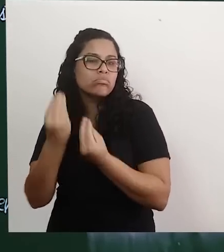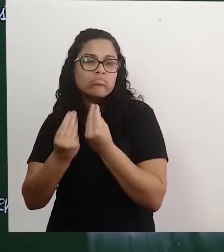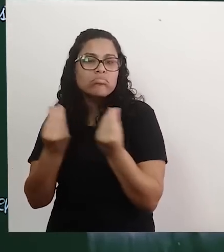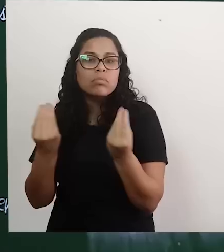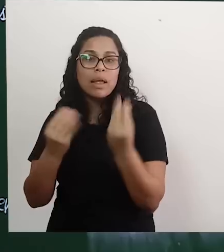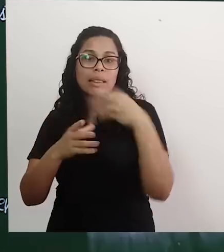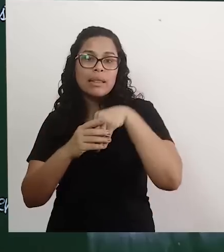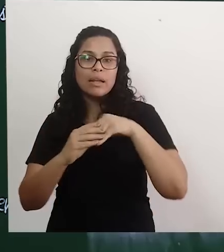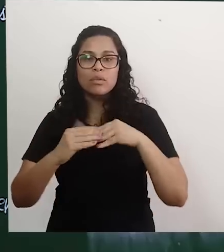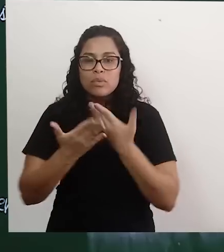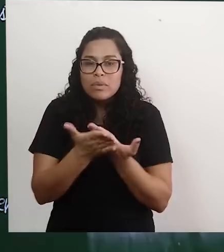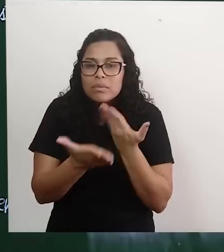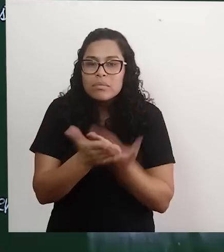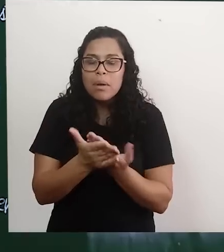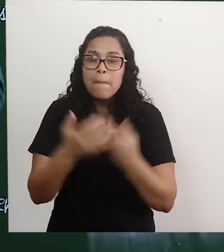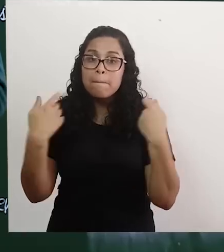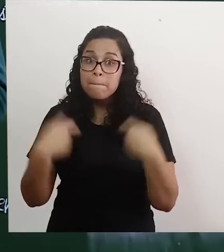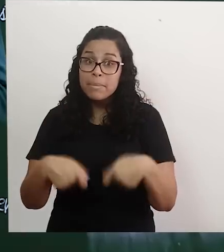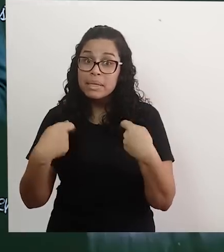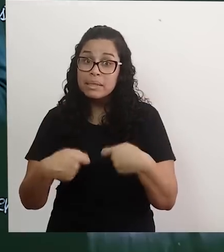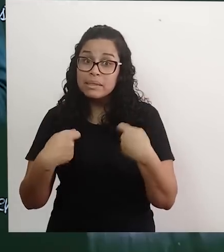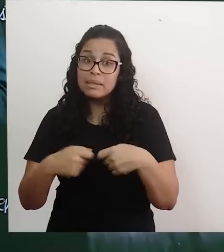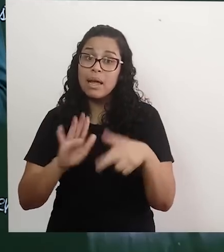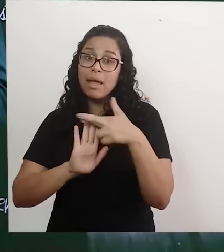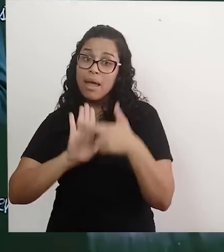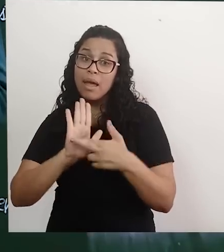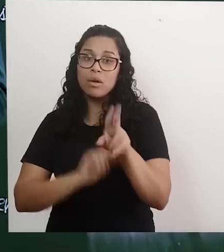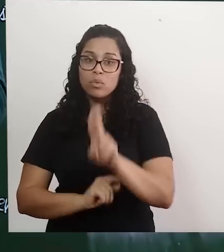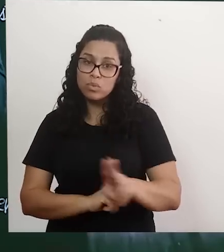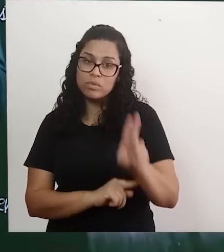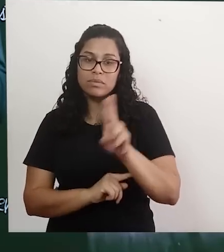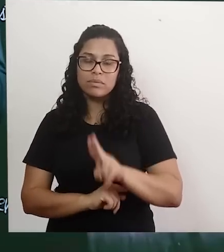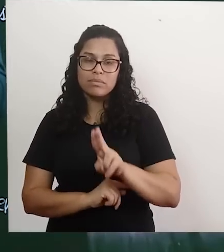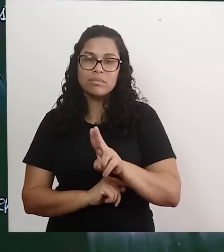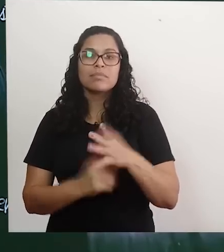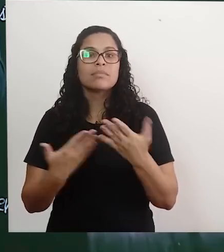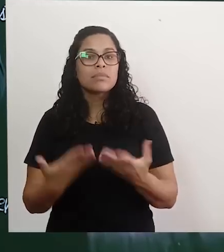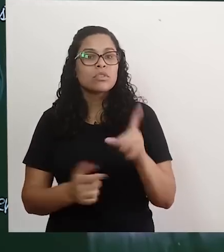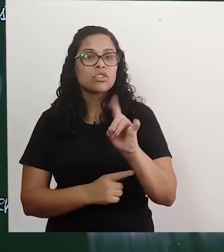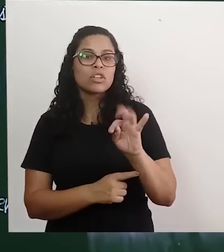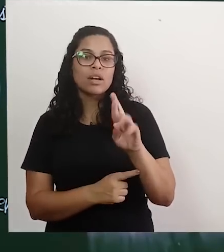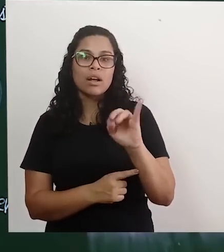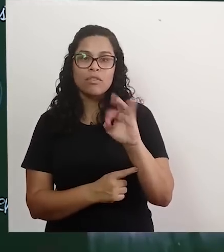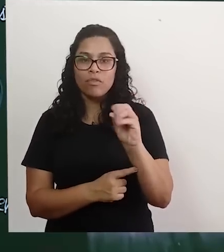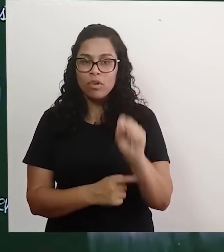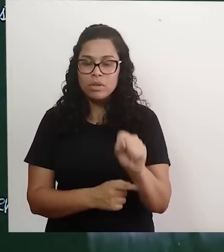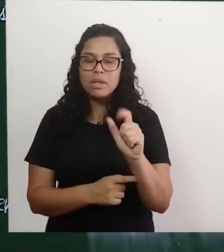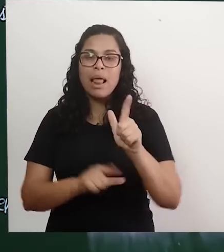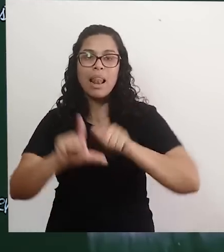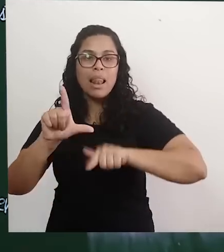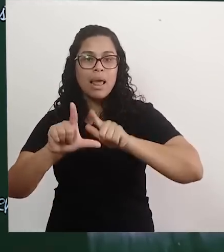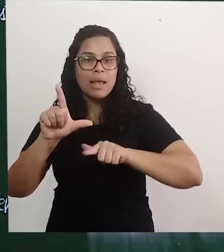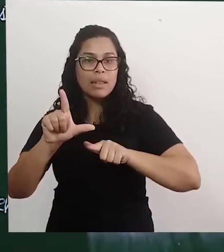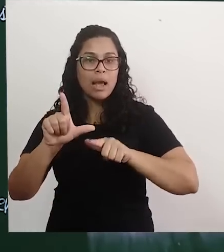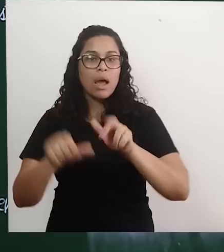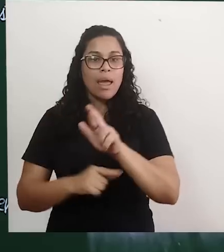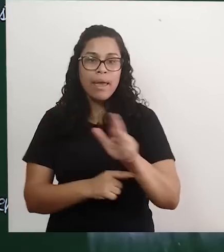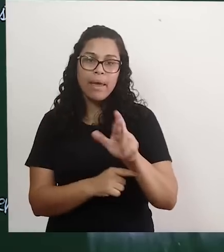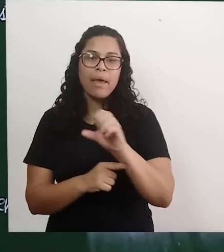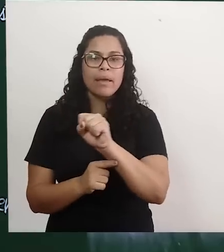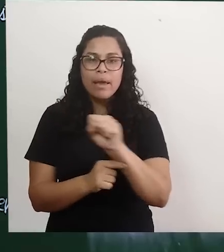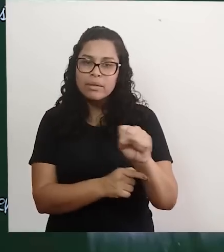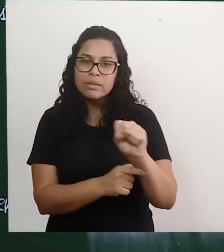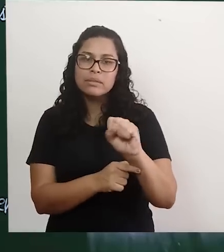fazendo em sala de aula, pode ser que você precise utilizar essa regra. Então lembra disso, os dígrafos, que são essas letras que têm um fonema único, RR,